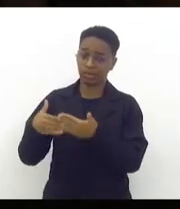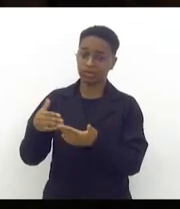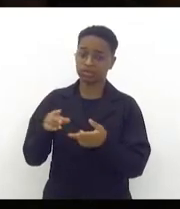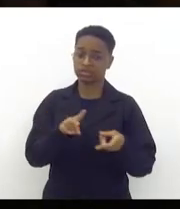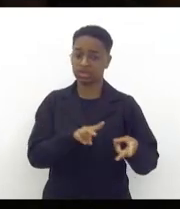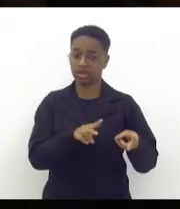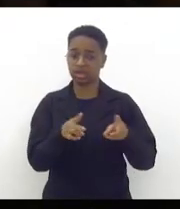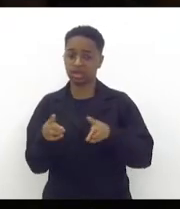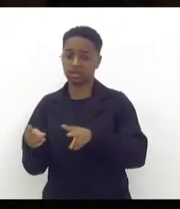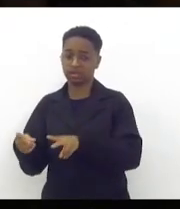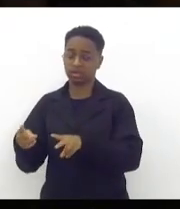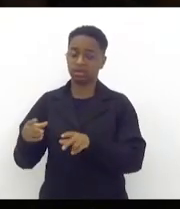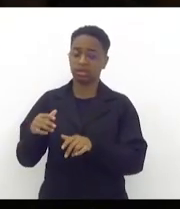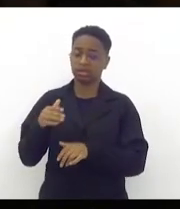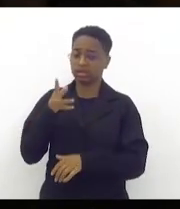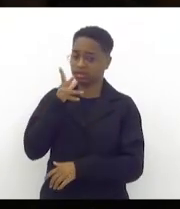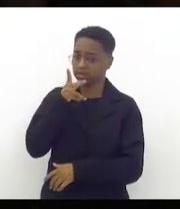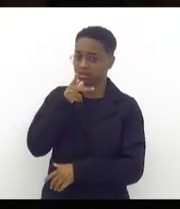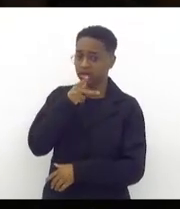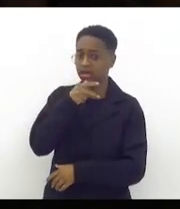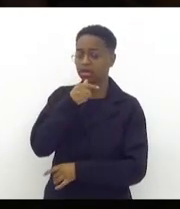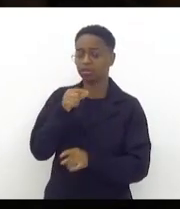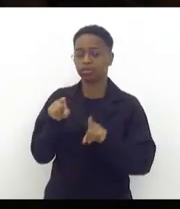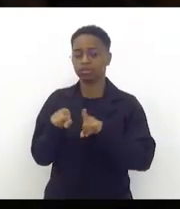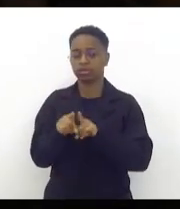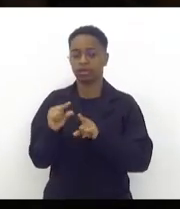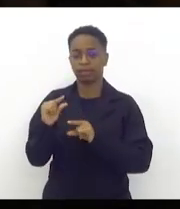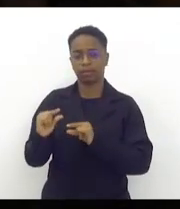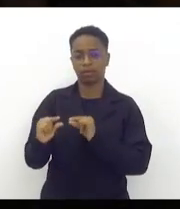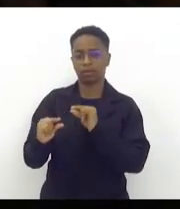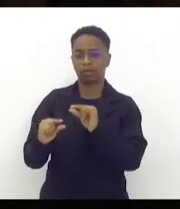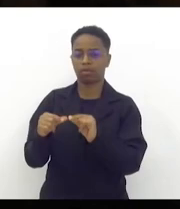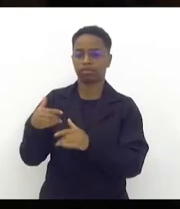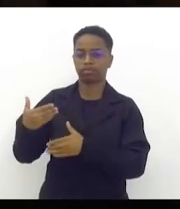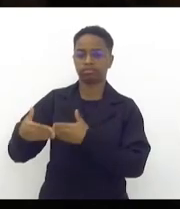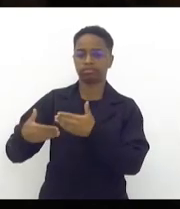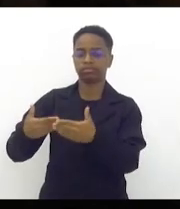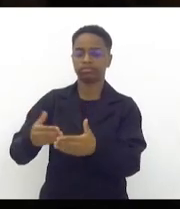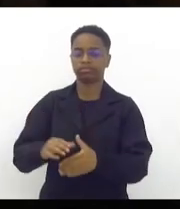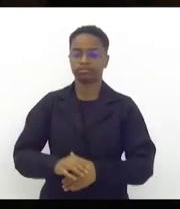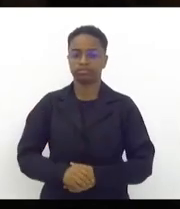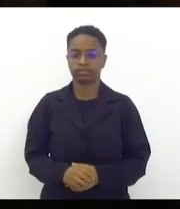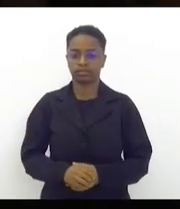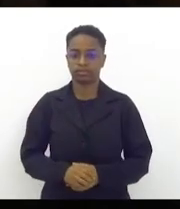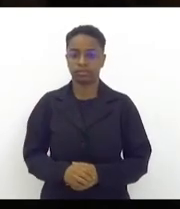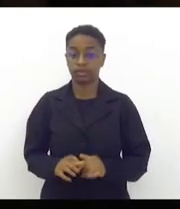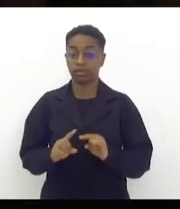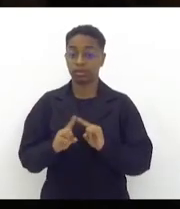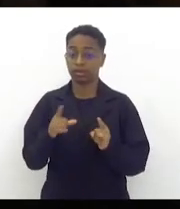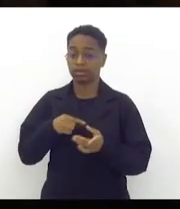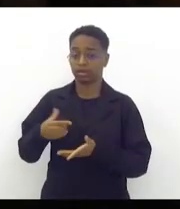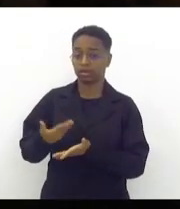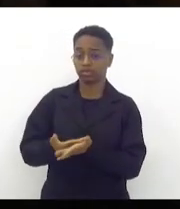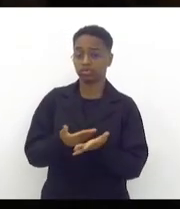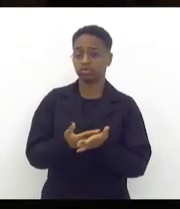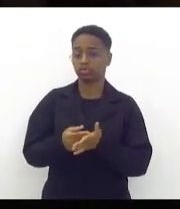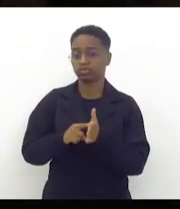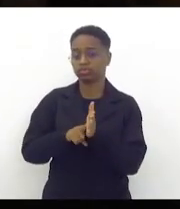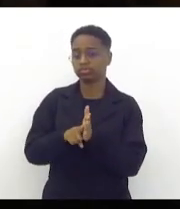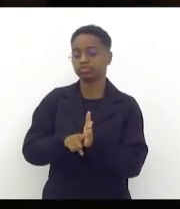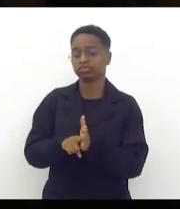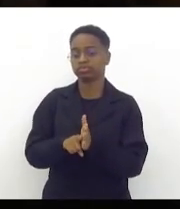transição lento e gradativo. Em recente estudo,